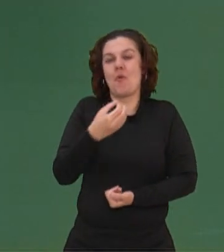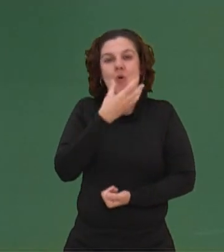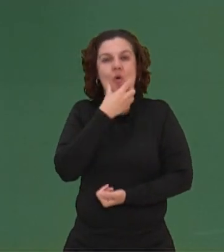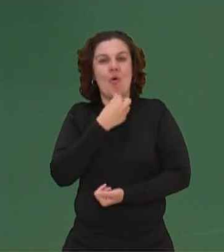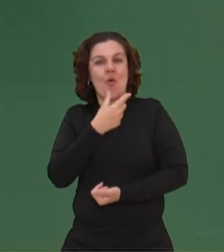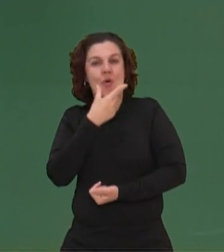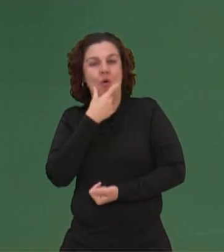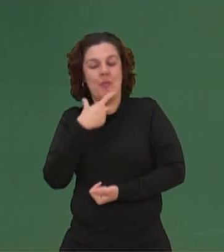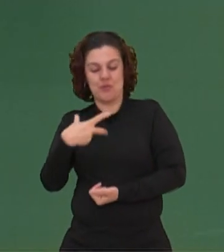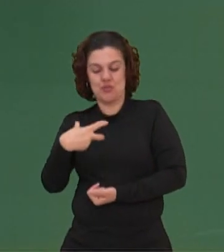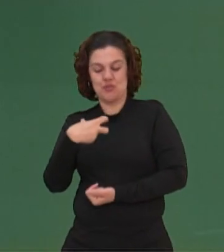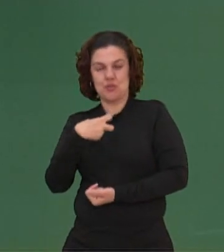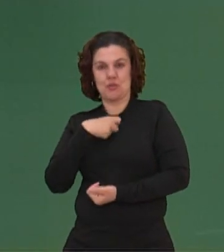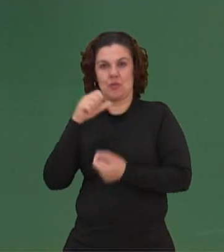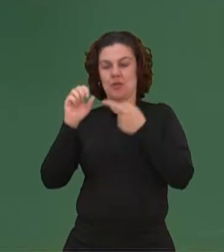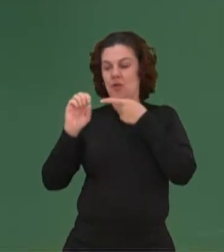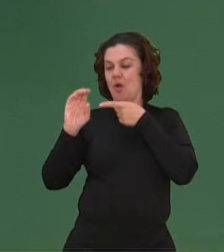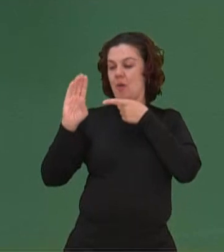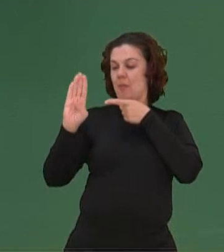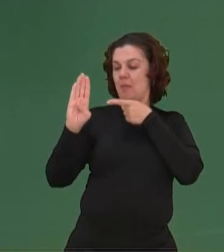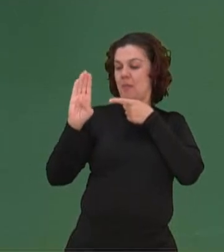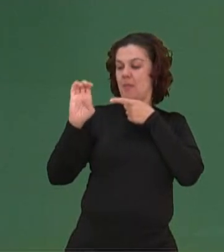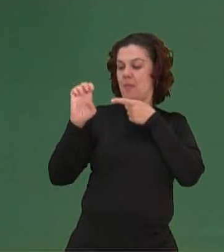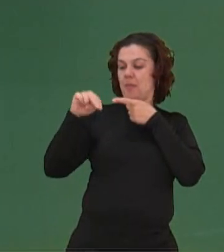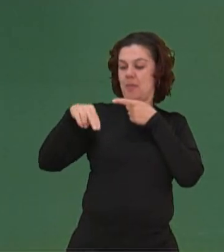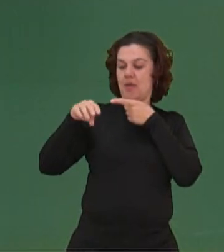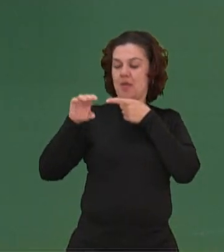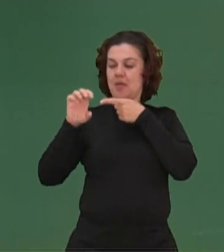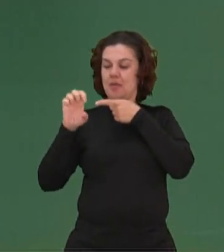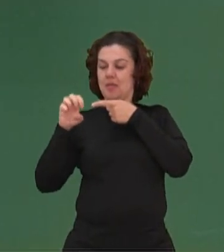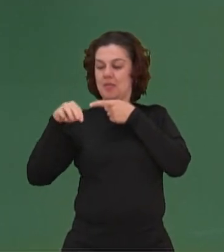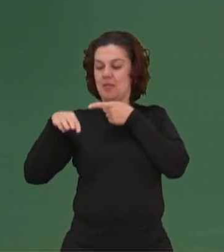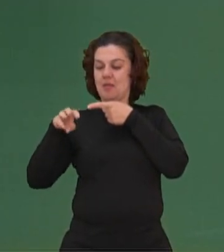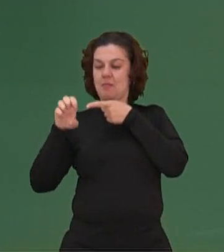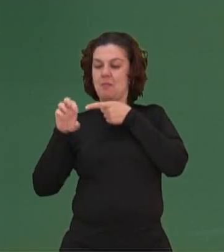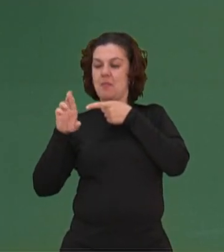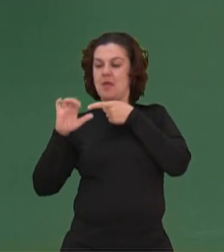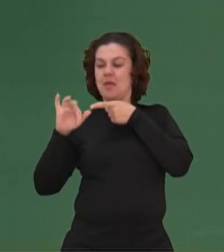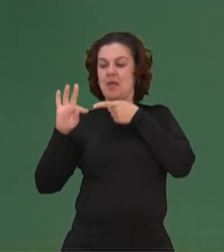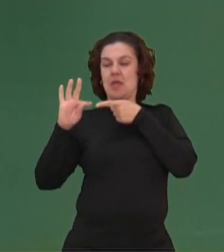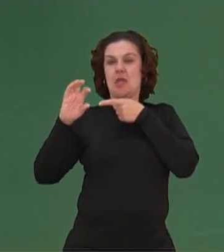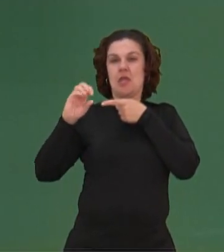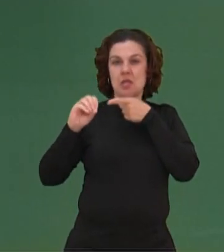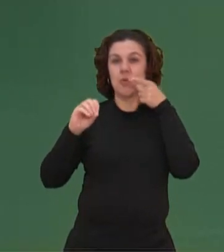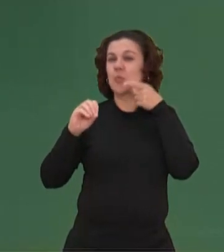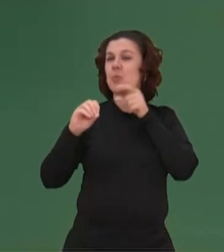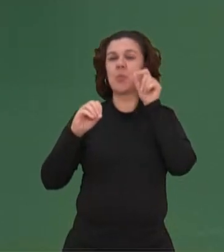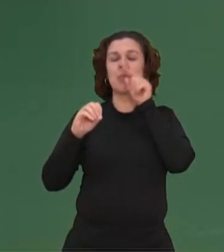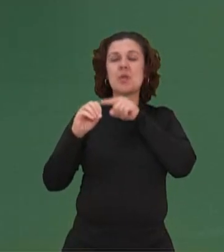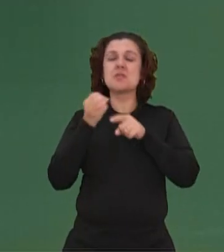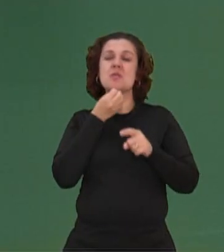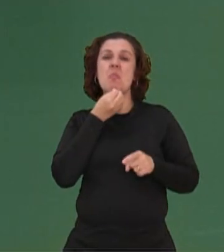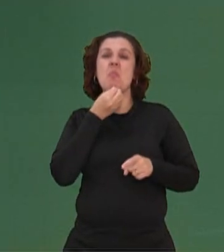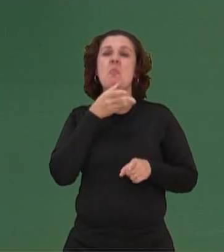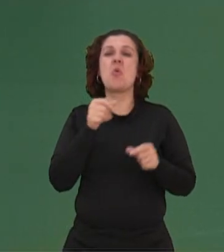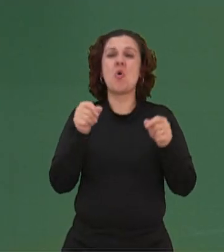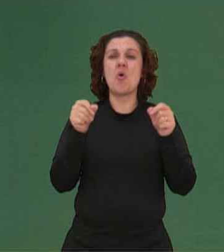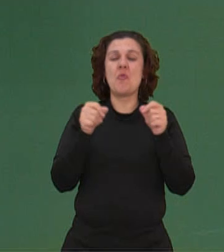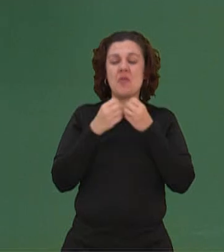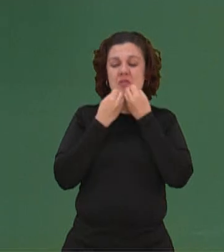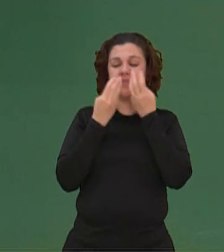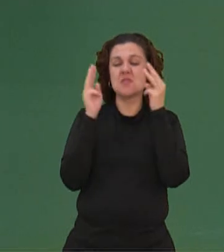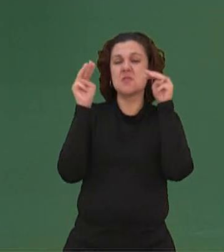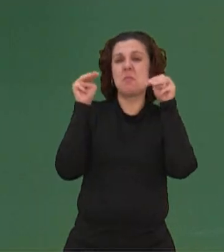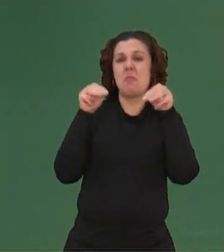Tá lembrado dessa palavra aí das nossas aulas? Aquele que faz o bem, aquele que é bondoso. Então, o